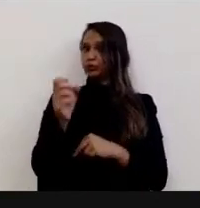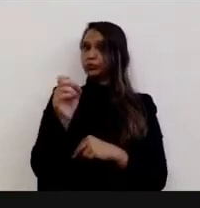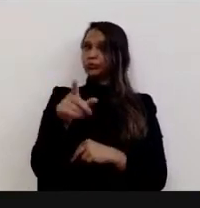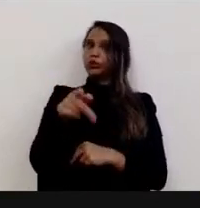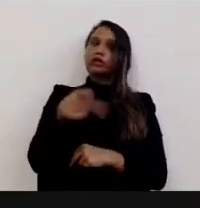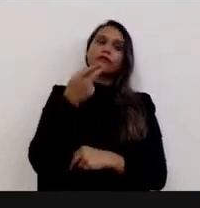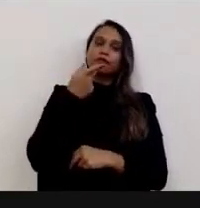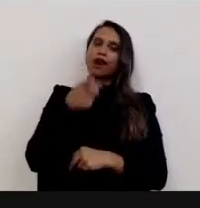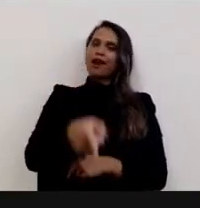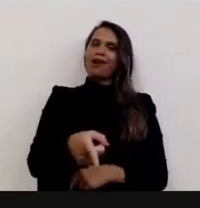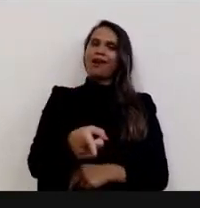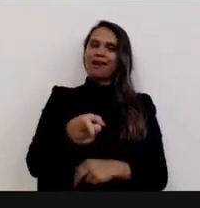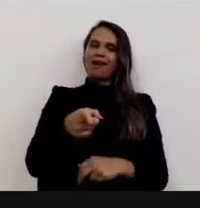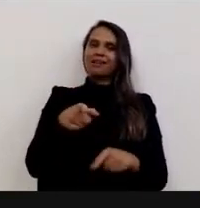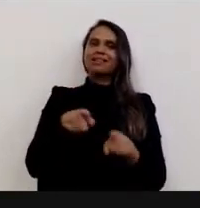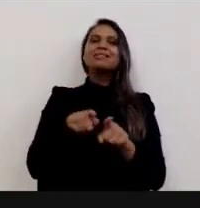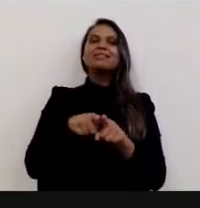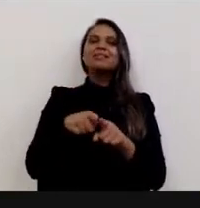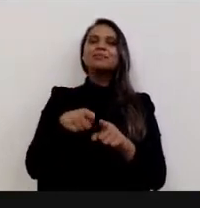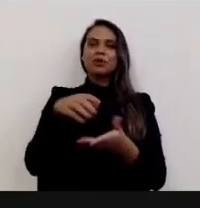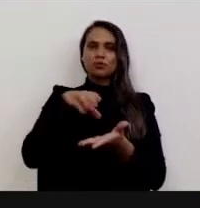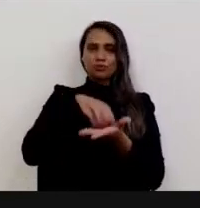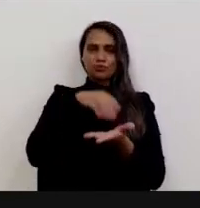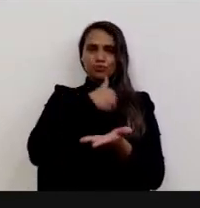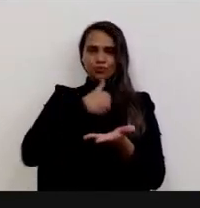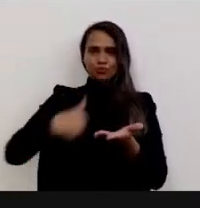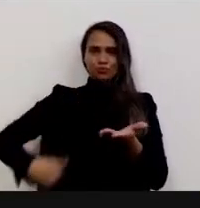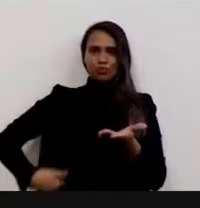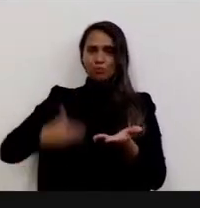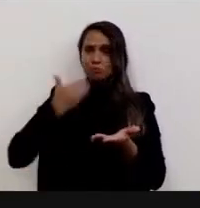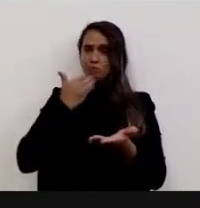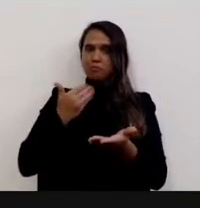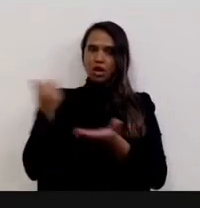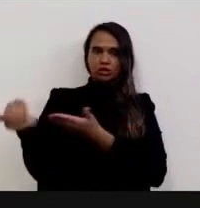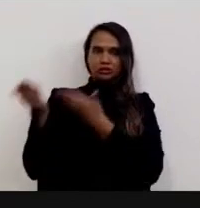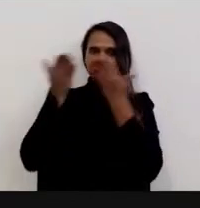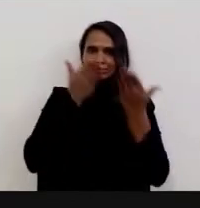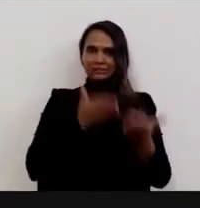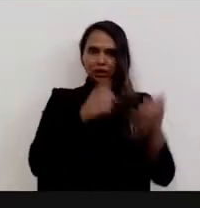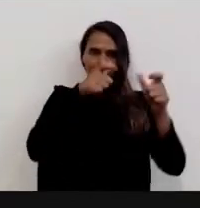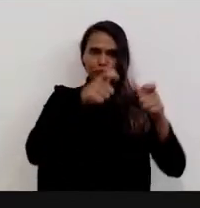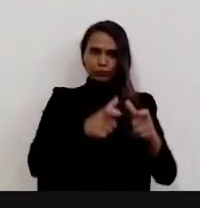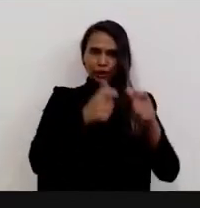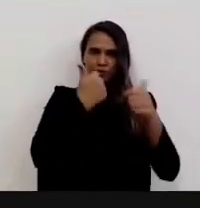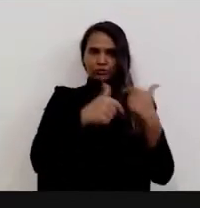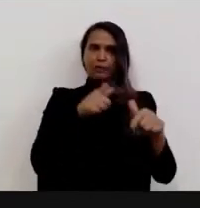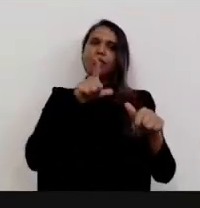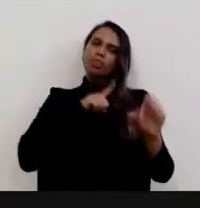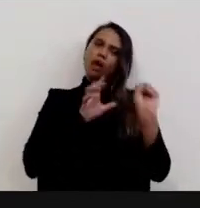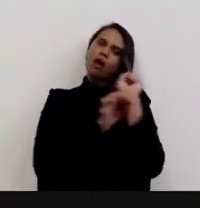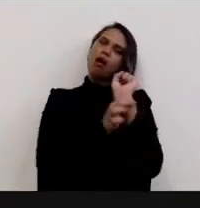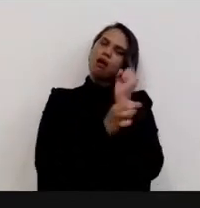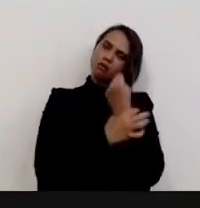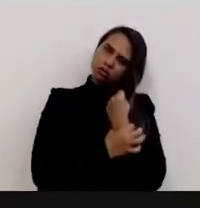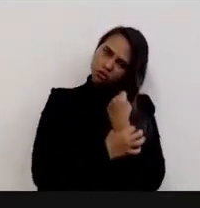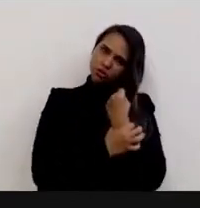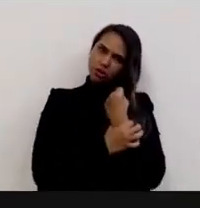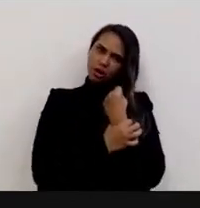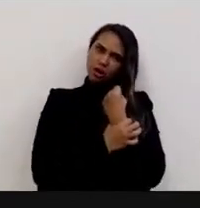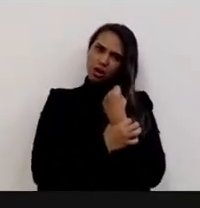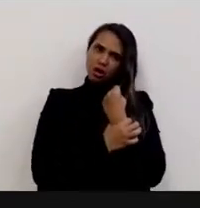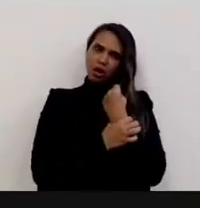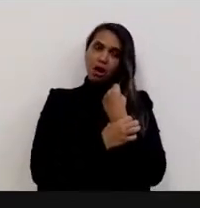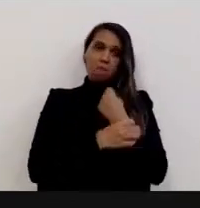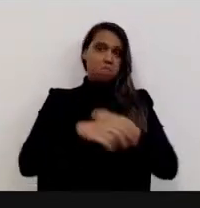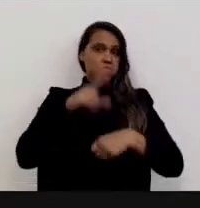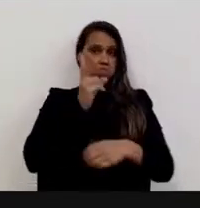assim, muitas vezes os órgãos públicos exigem que seja entregue no local de trabalho, que tenha garantia, que a garantia seja